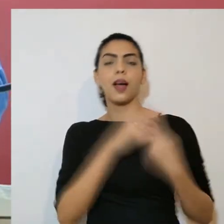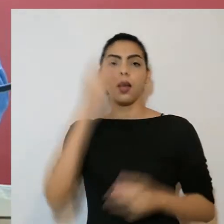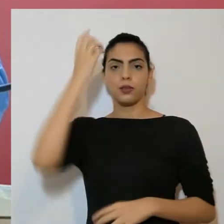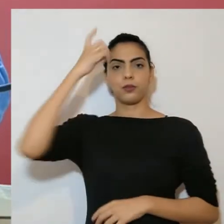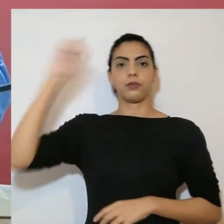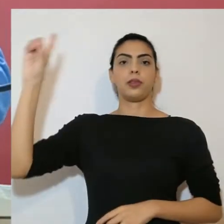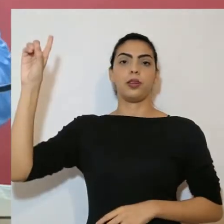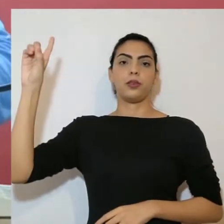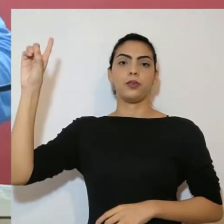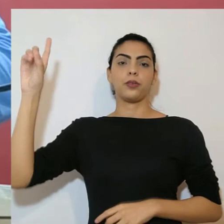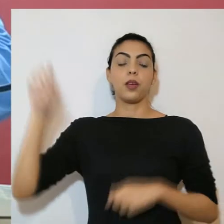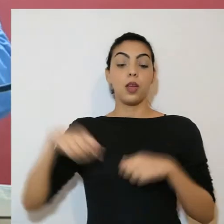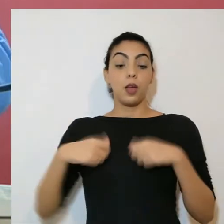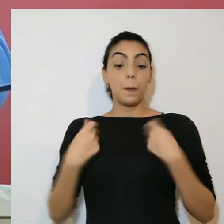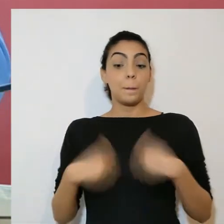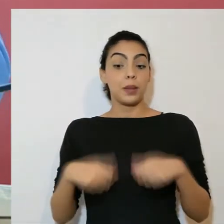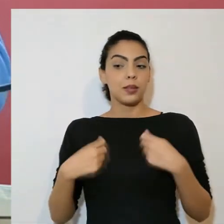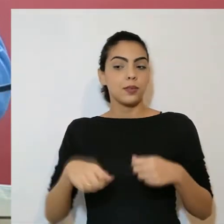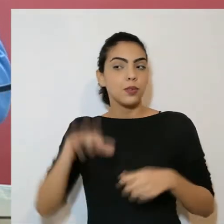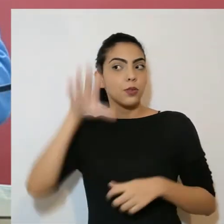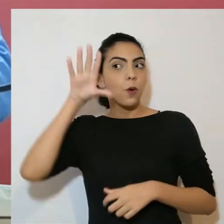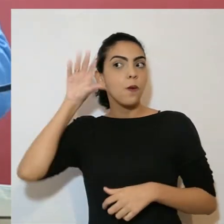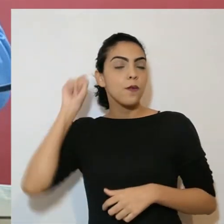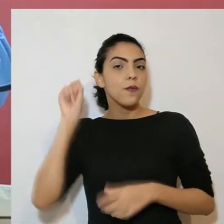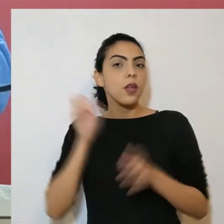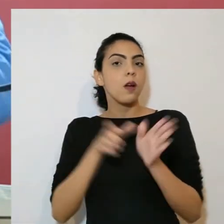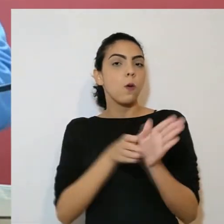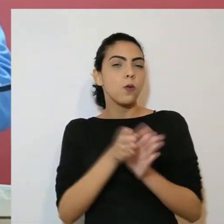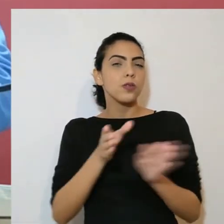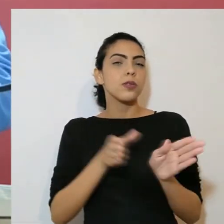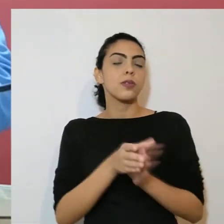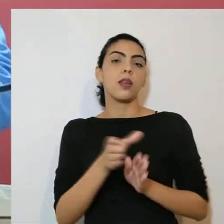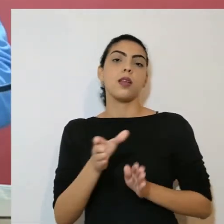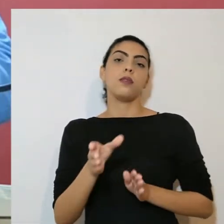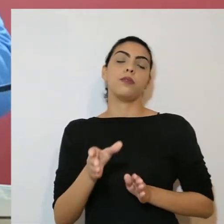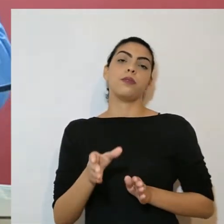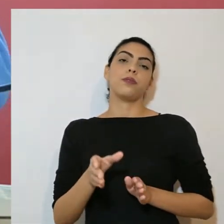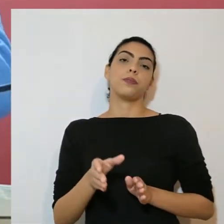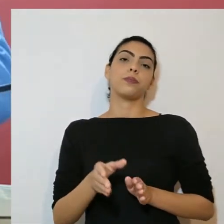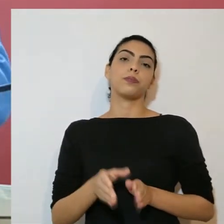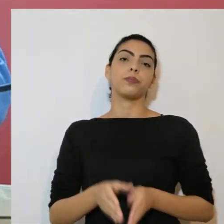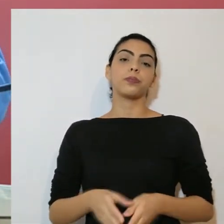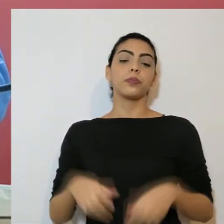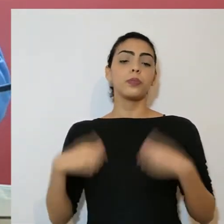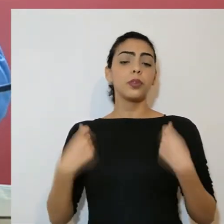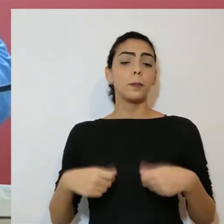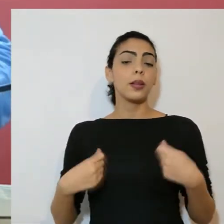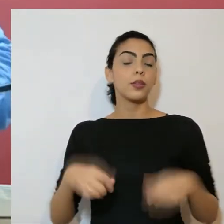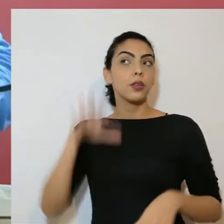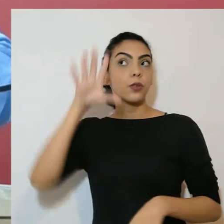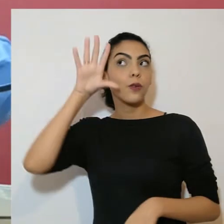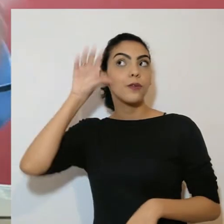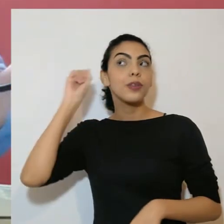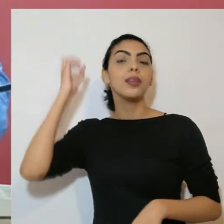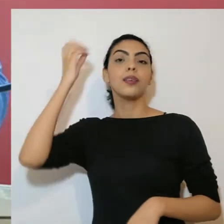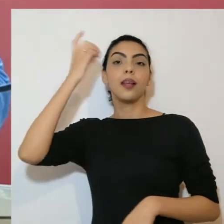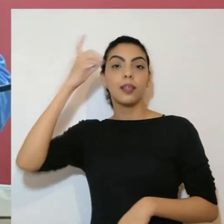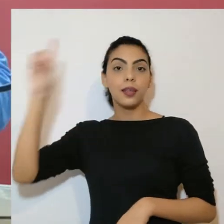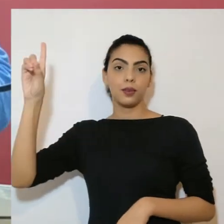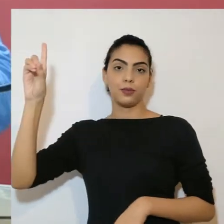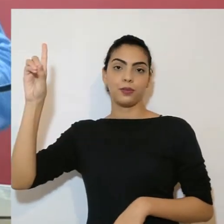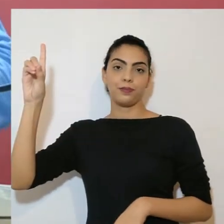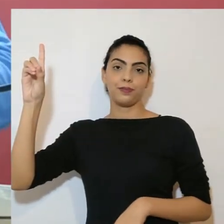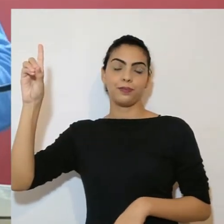com Deus. Então eu preciso ouvir orientações, ouvir pessoas, eu preciso